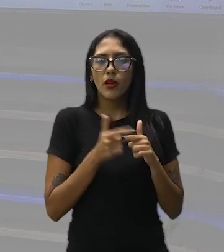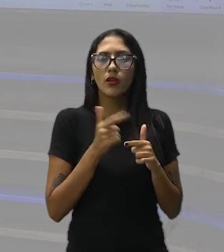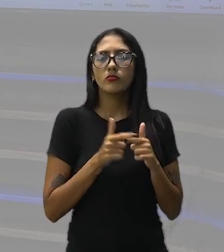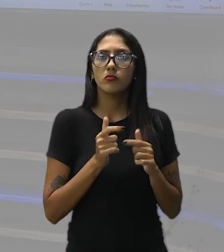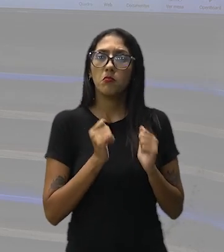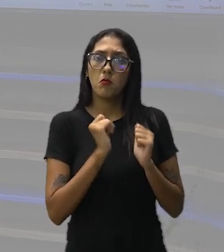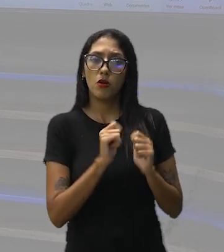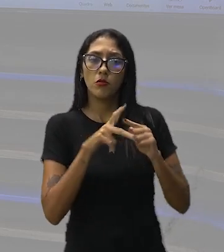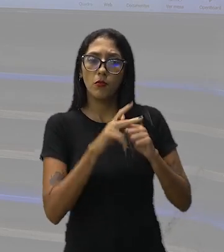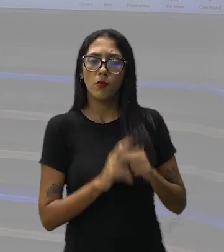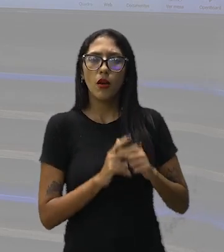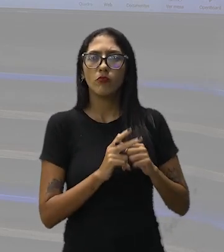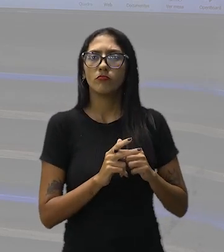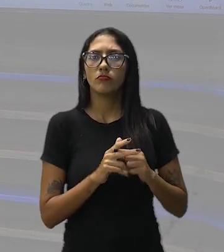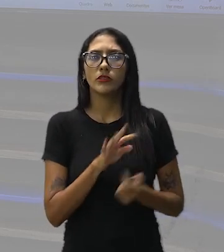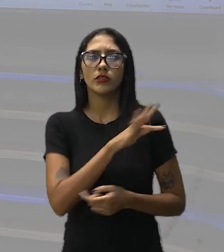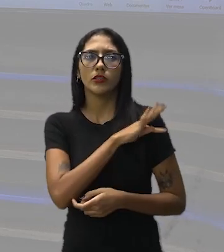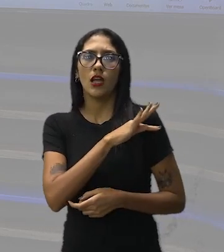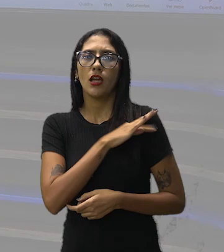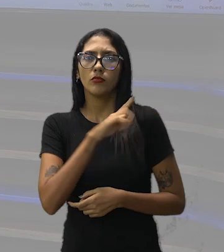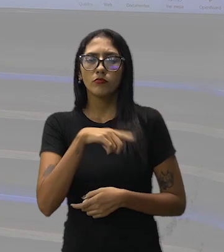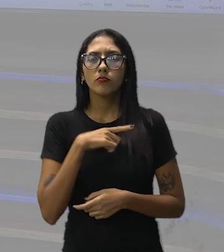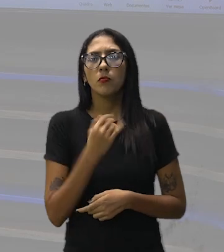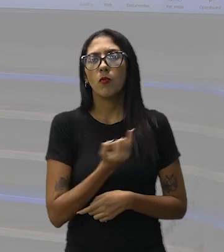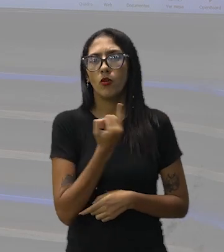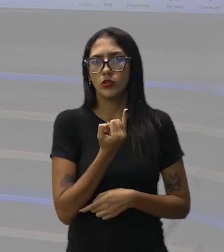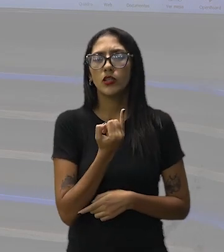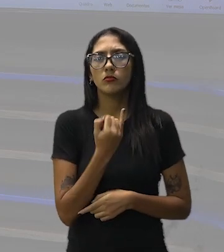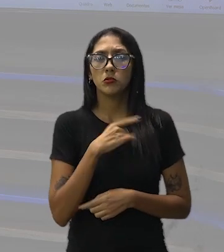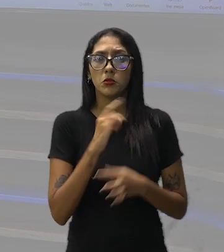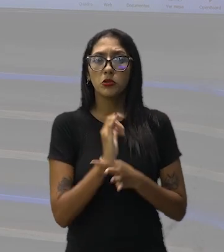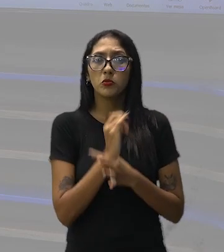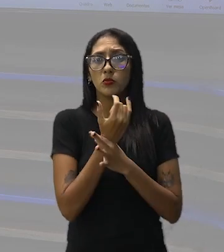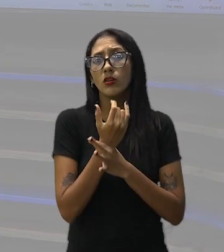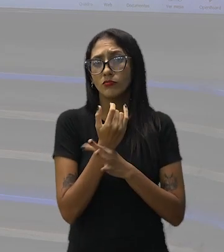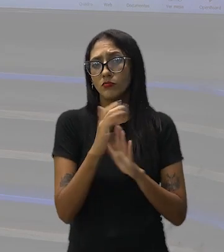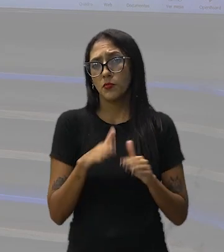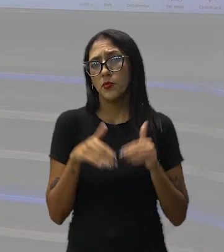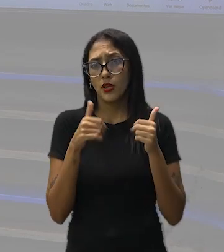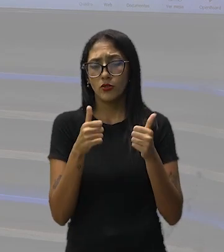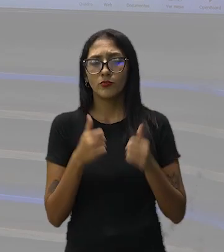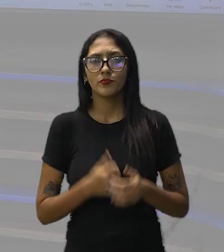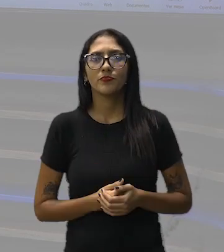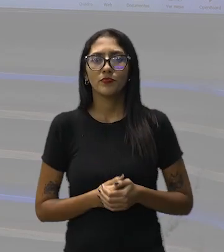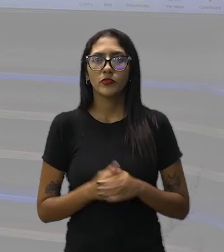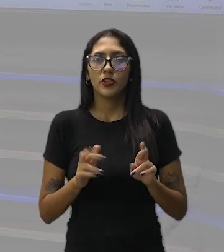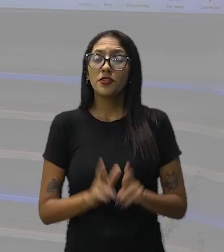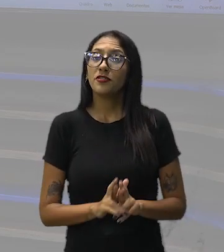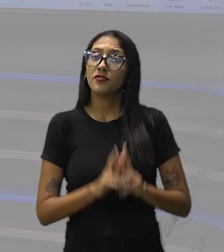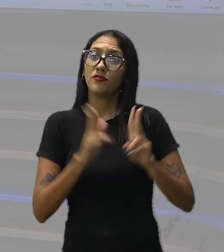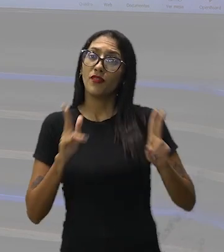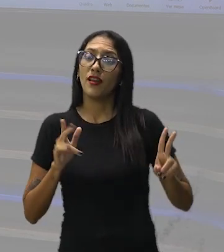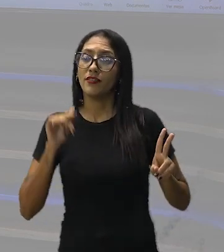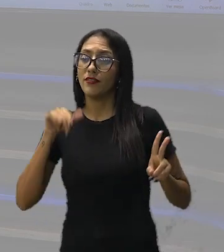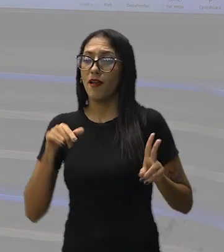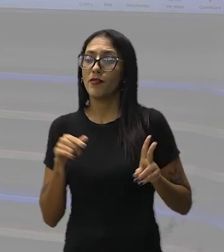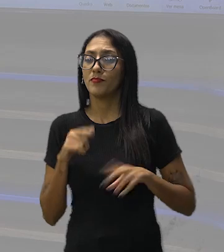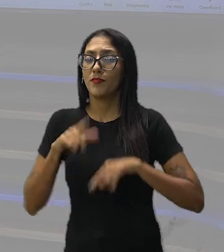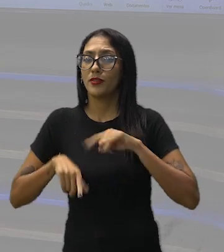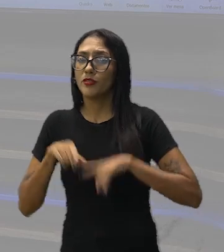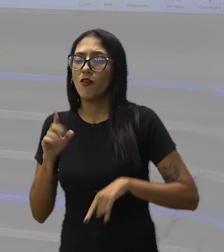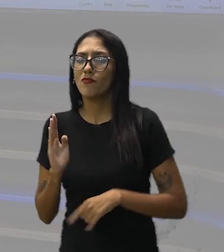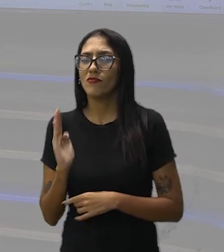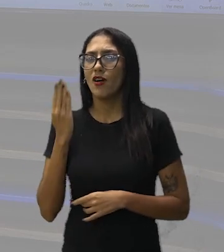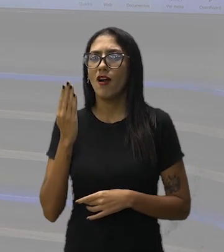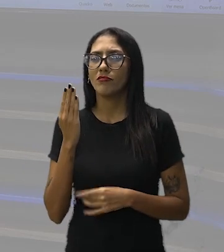problema. Isso é muito importante também, né? Você tem uma garantia a mais ali, o que você não vai conseguir com o produto pirata. Quem